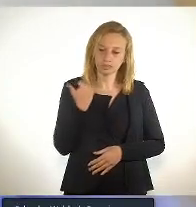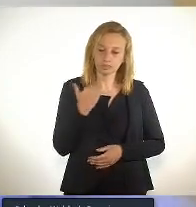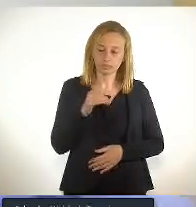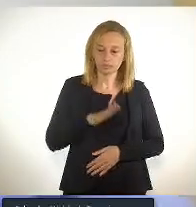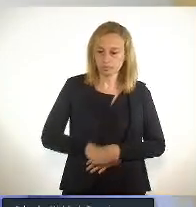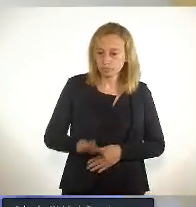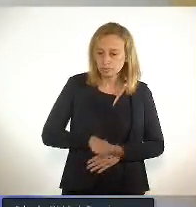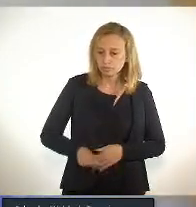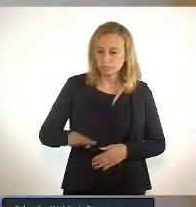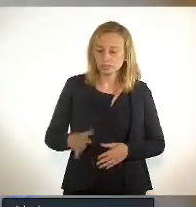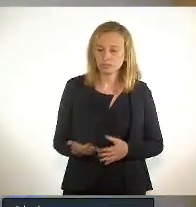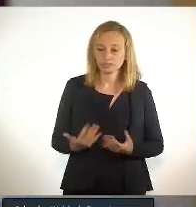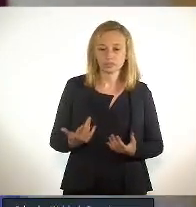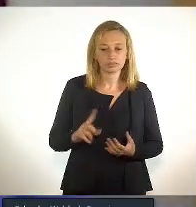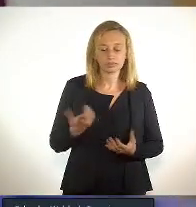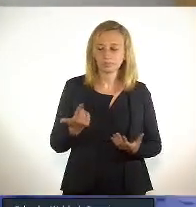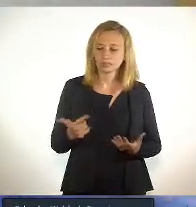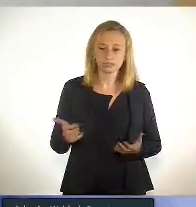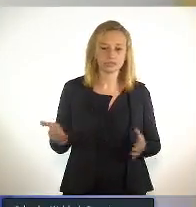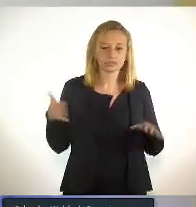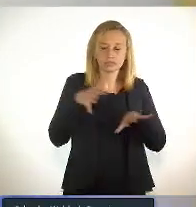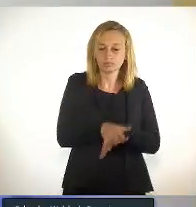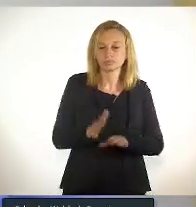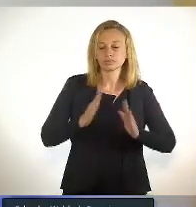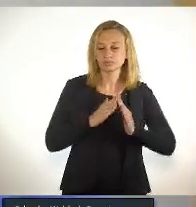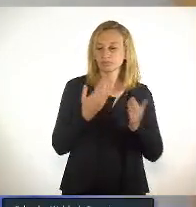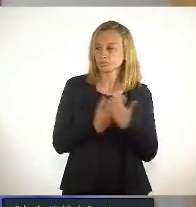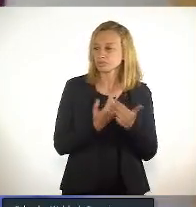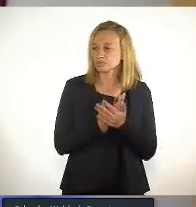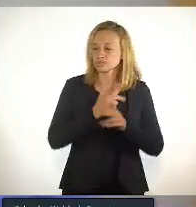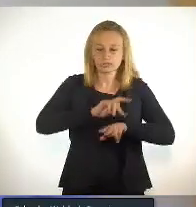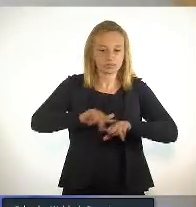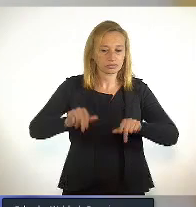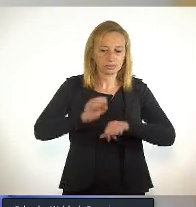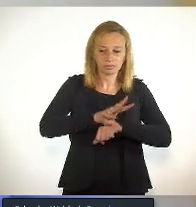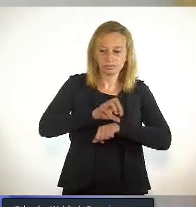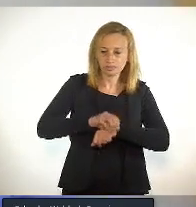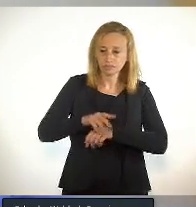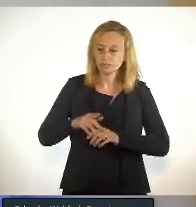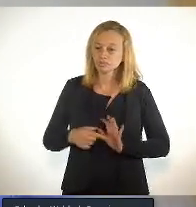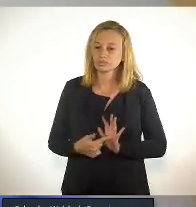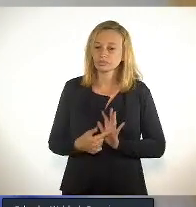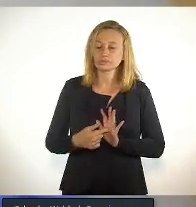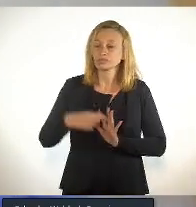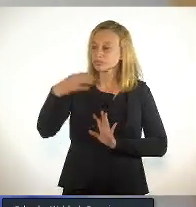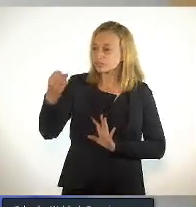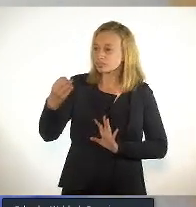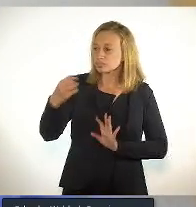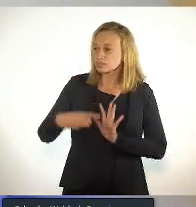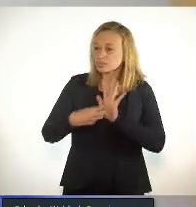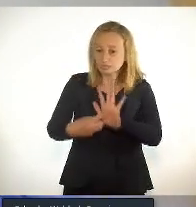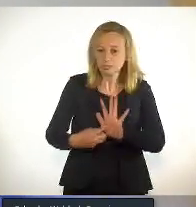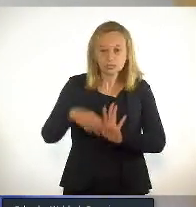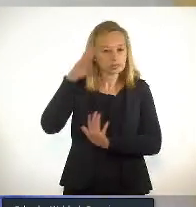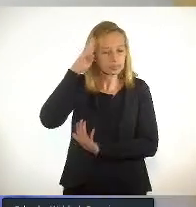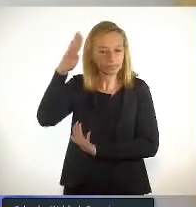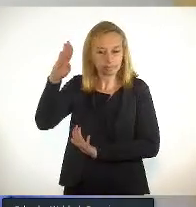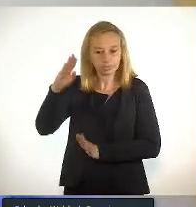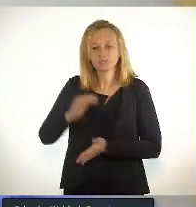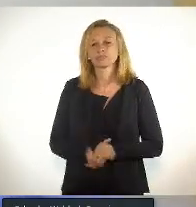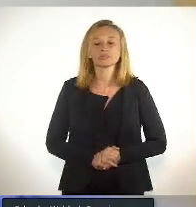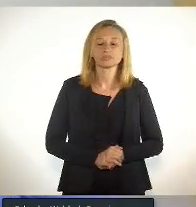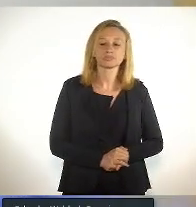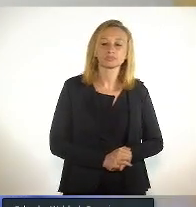exclusão escolar, enfim. Então, vários indicadores revelam que as principais mazelas